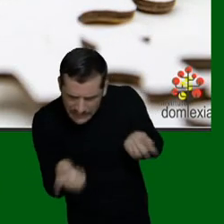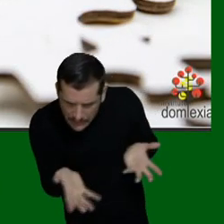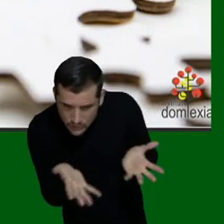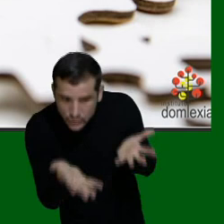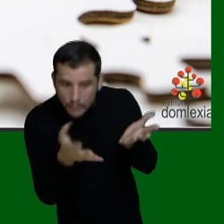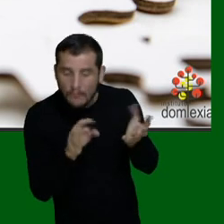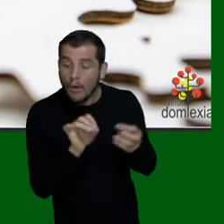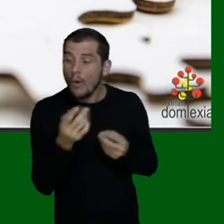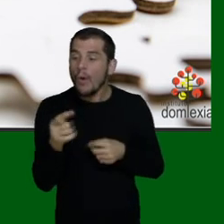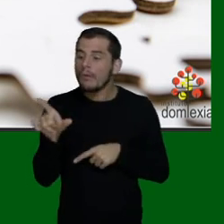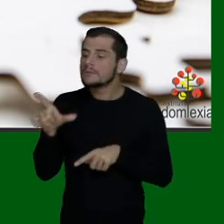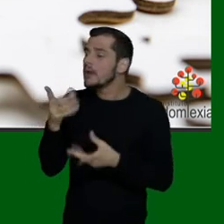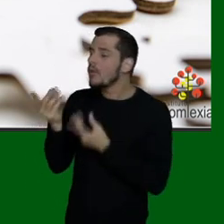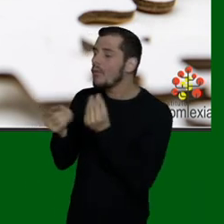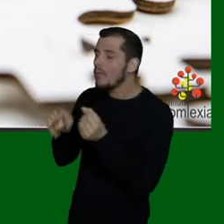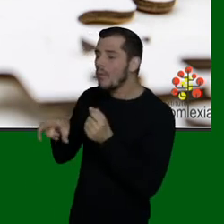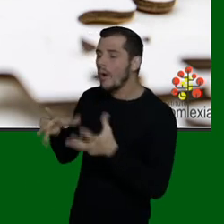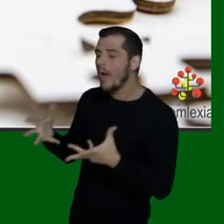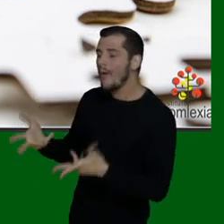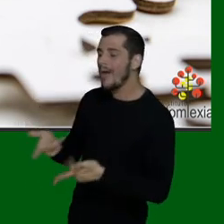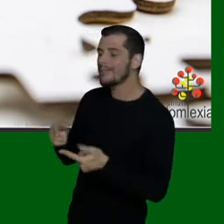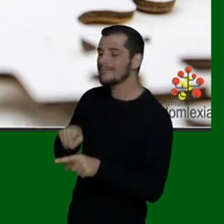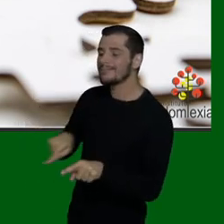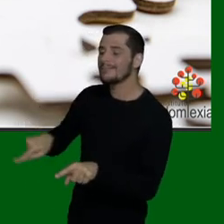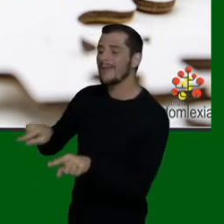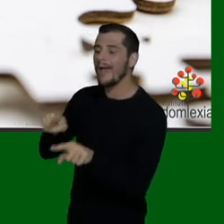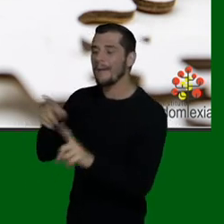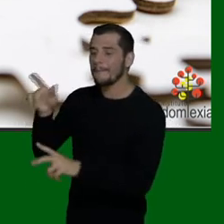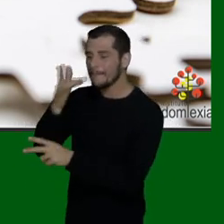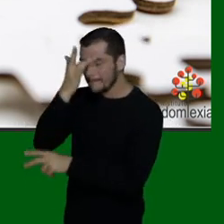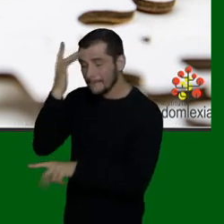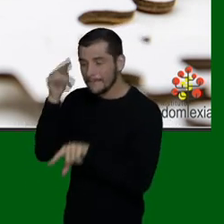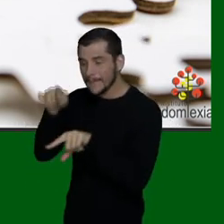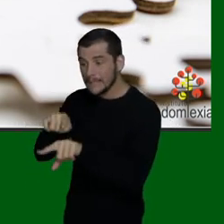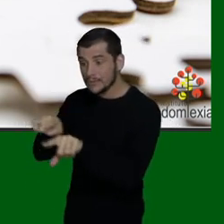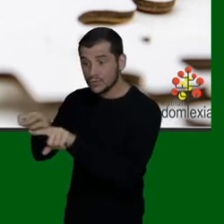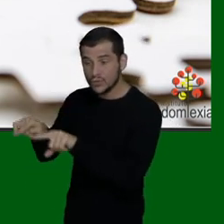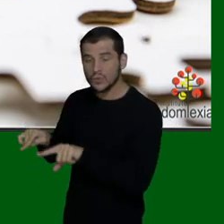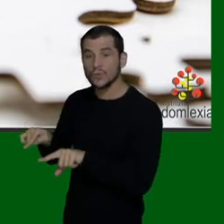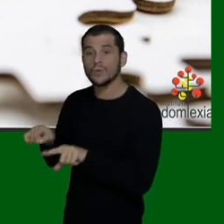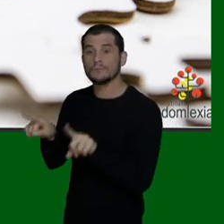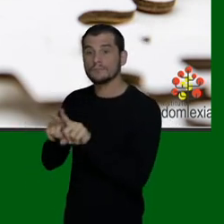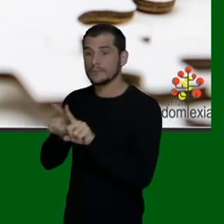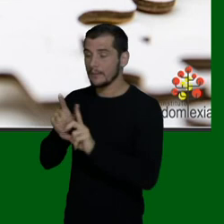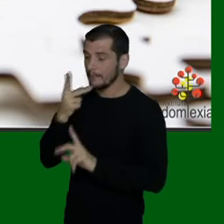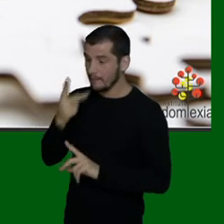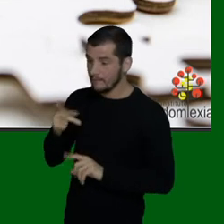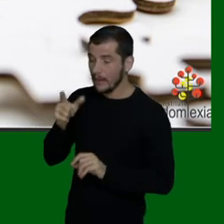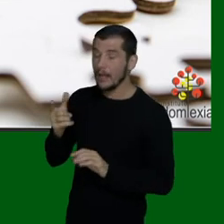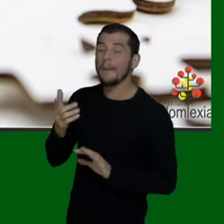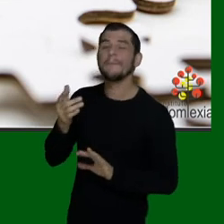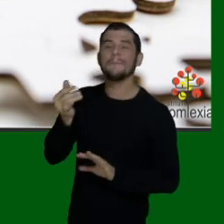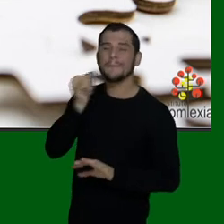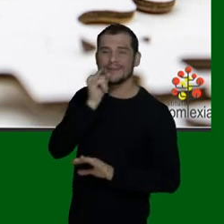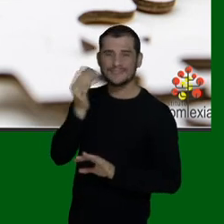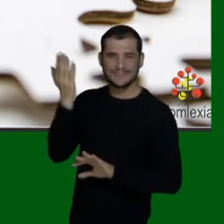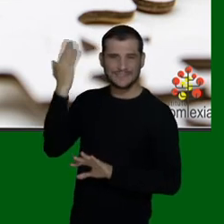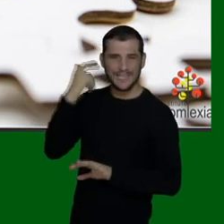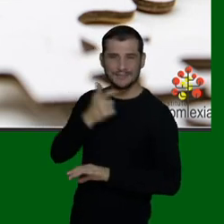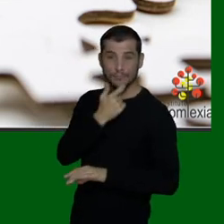tipo de intervenção da qualidade da intervenção a língua em que foi Alfabetizado já foi falado aqui então no inglês a gente